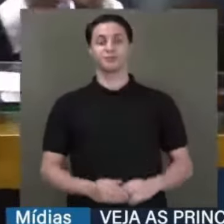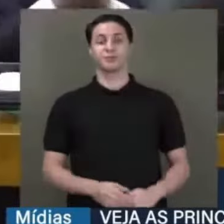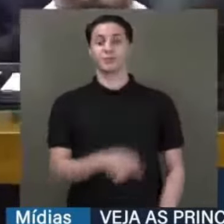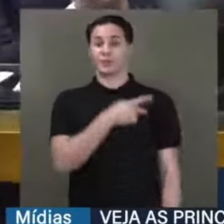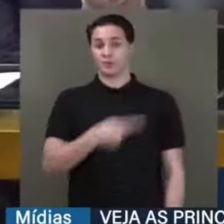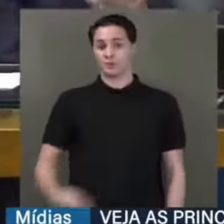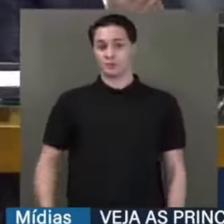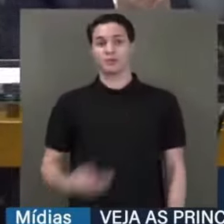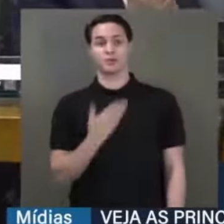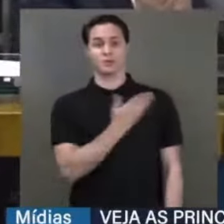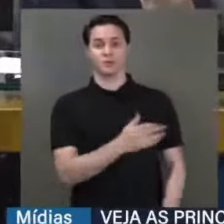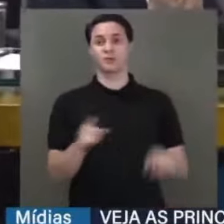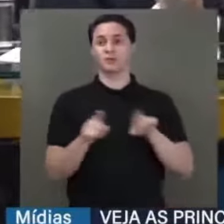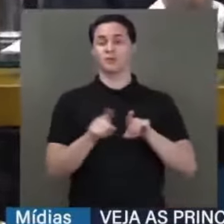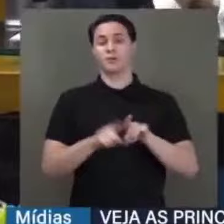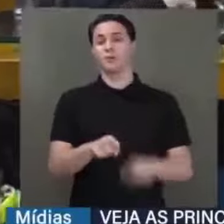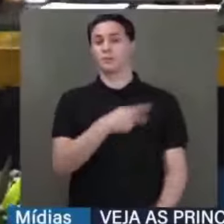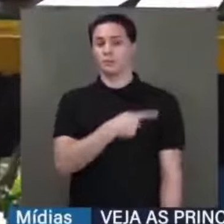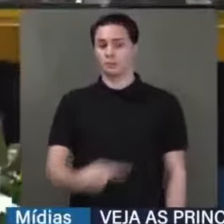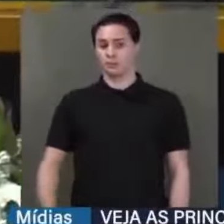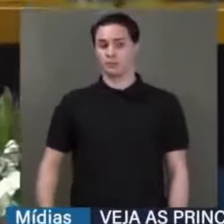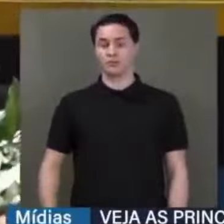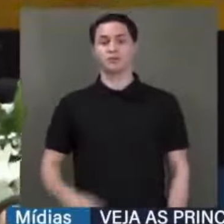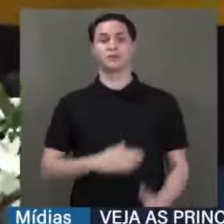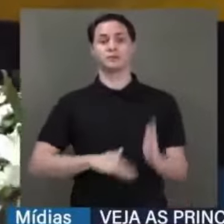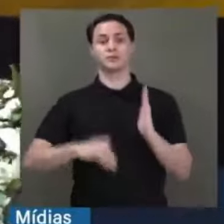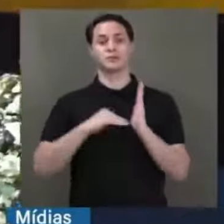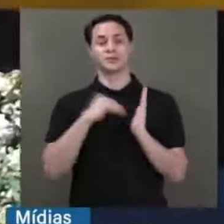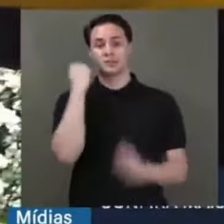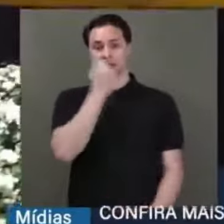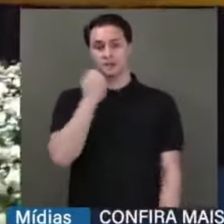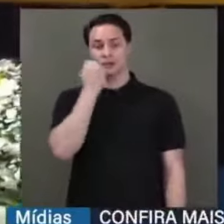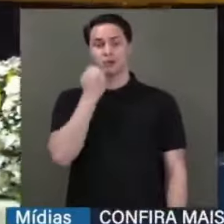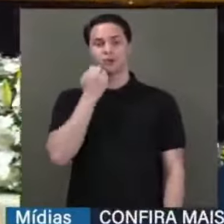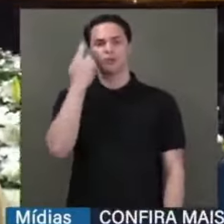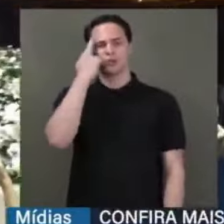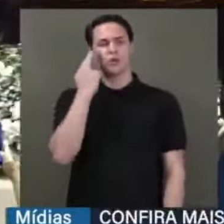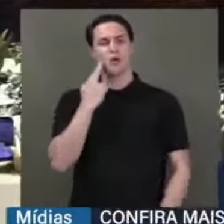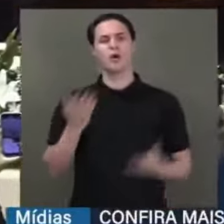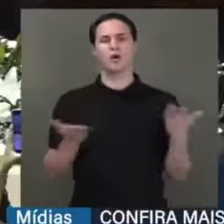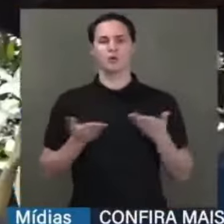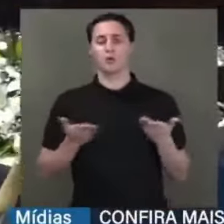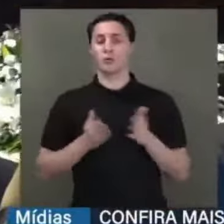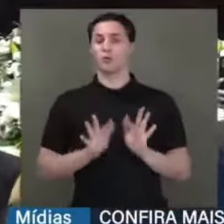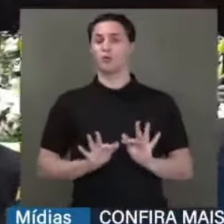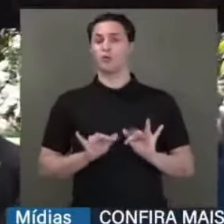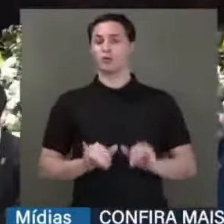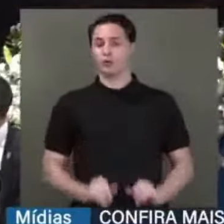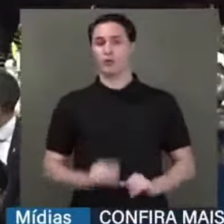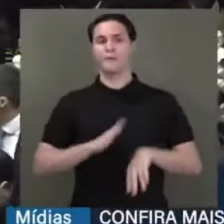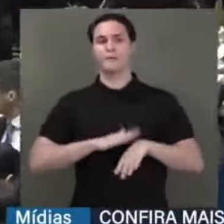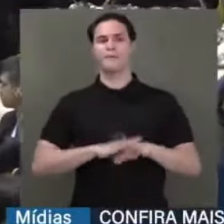congresso nacional também presidente do senado Senador Rodrigo Pacheco termina este momento Essa cerimônia